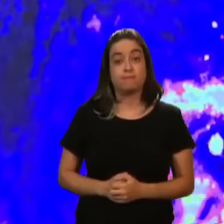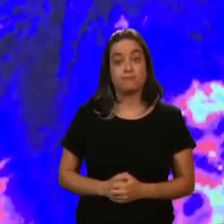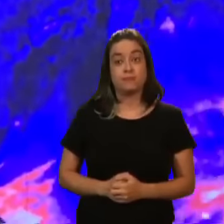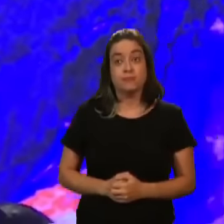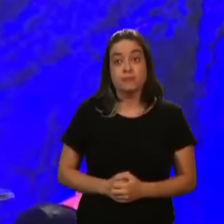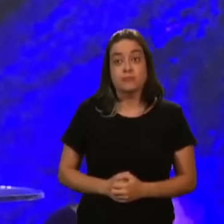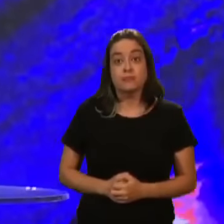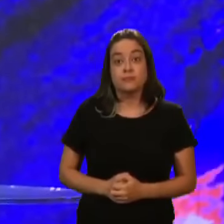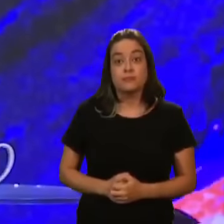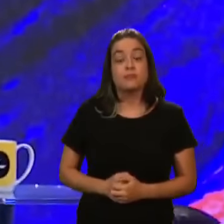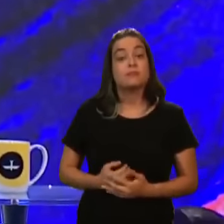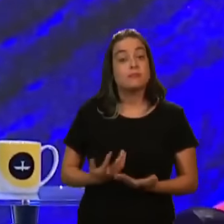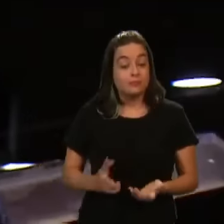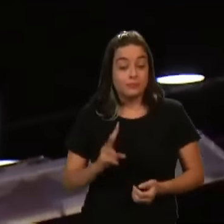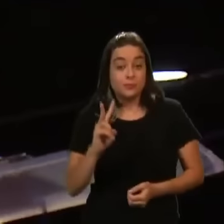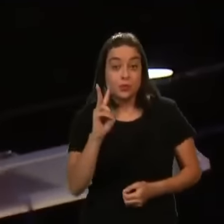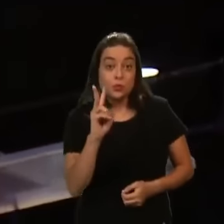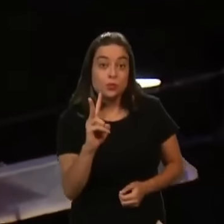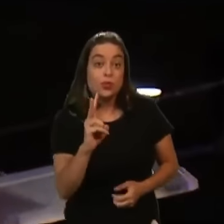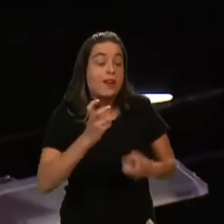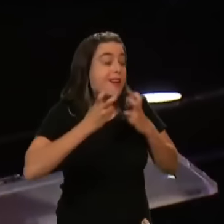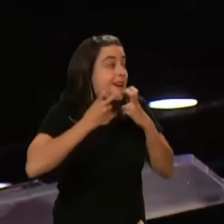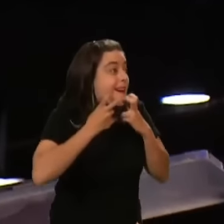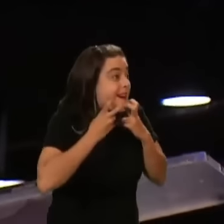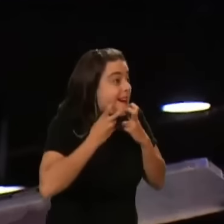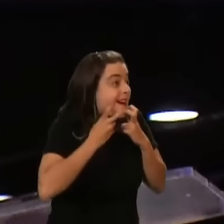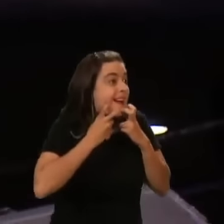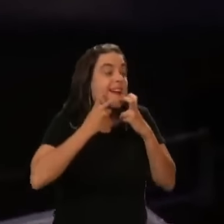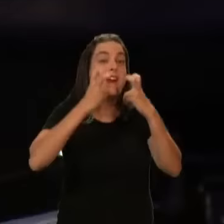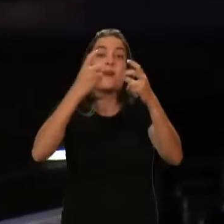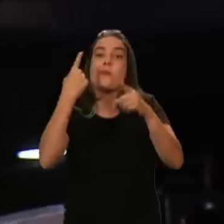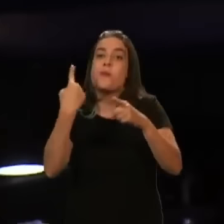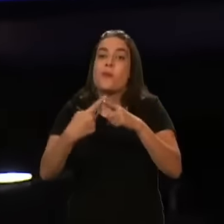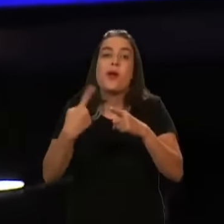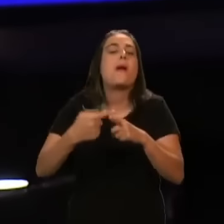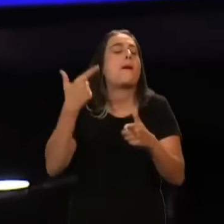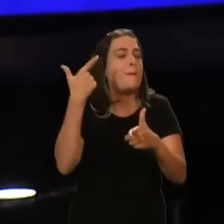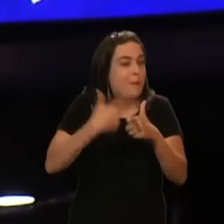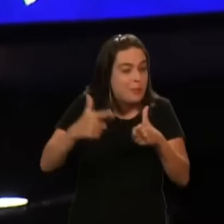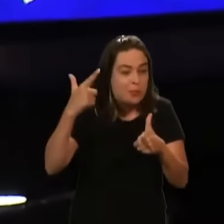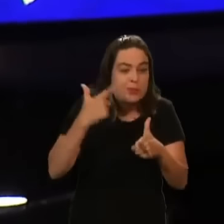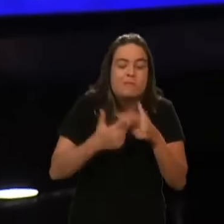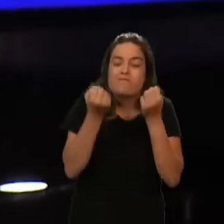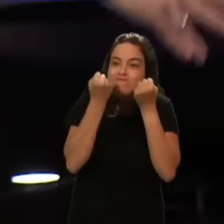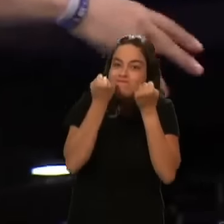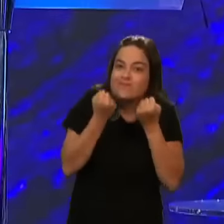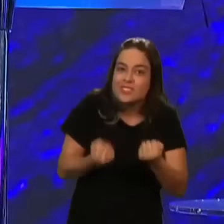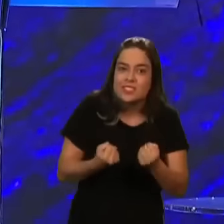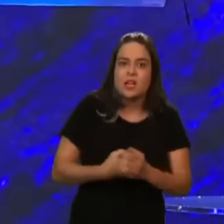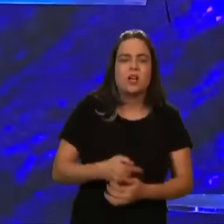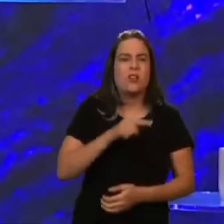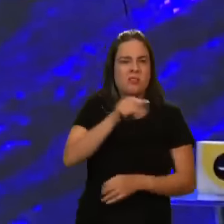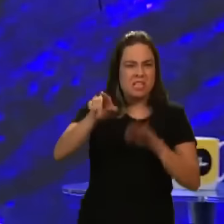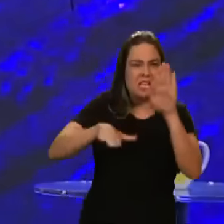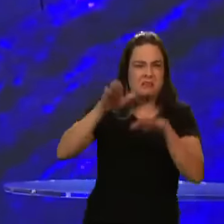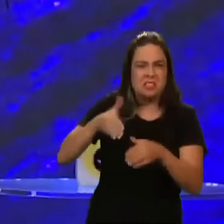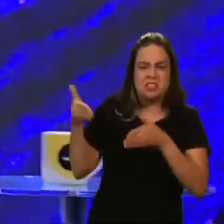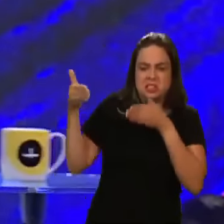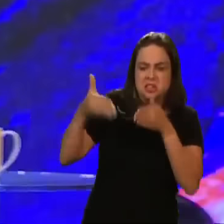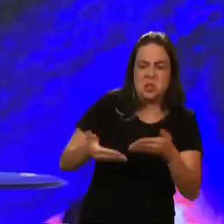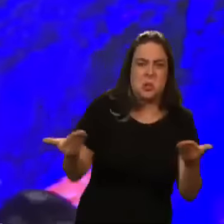os dois clamavam, porque tinha um grande problema. Ei, você que entrou aqui hoje pensando em desistir,